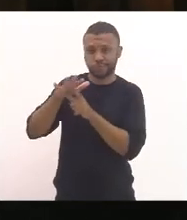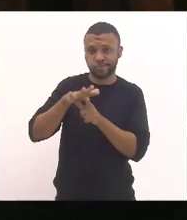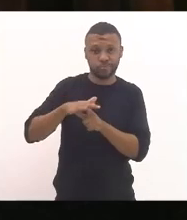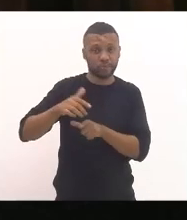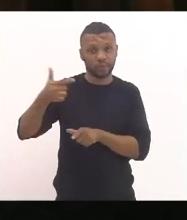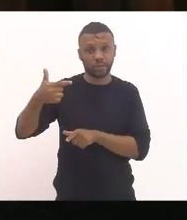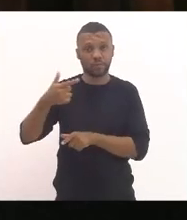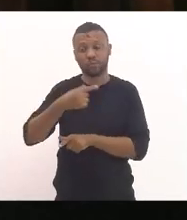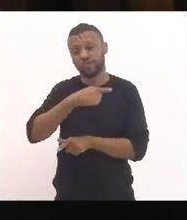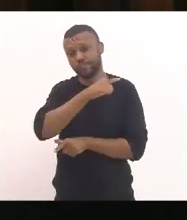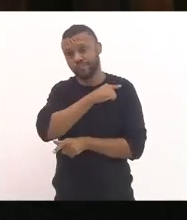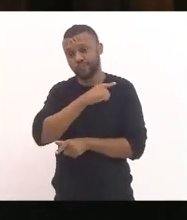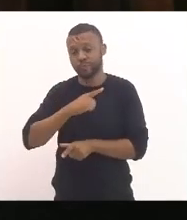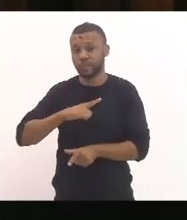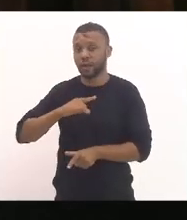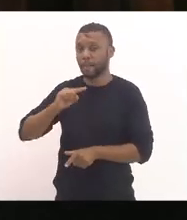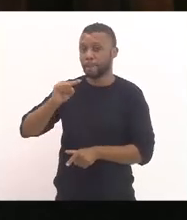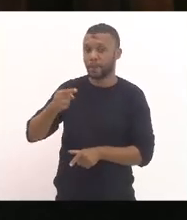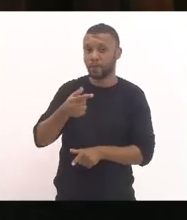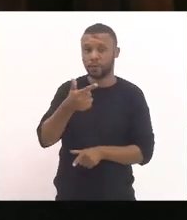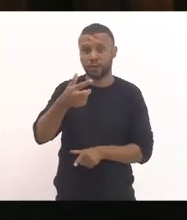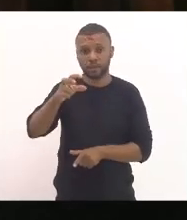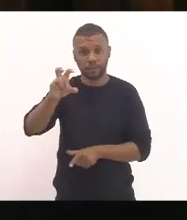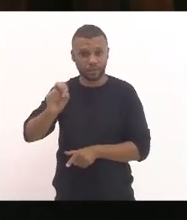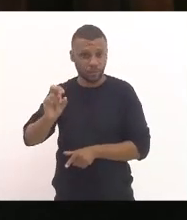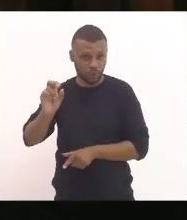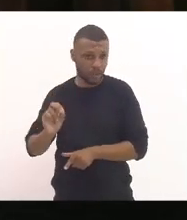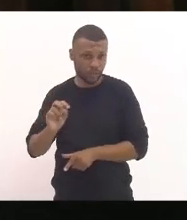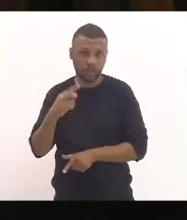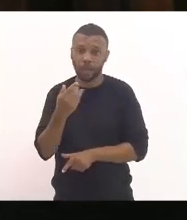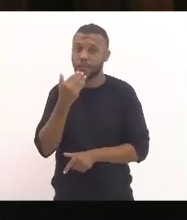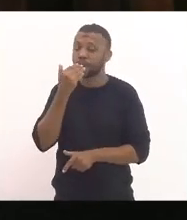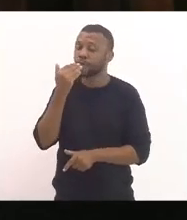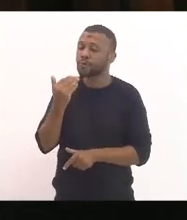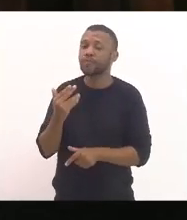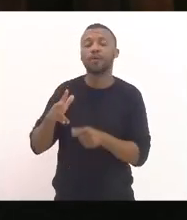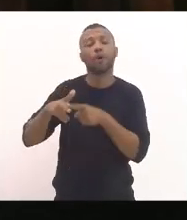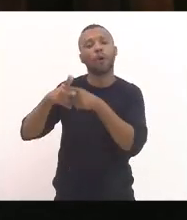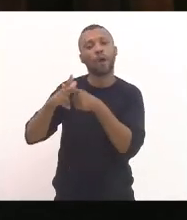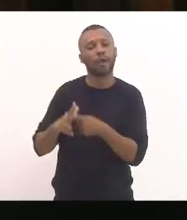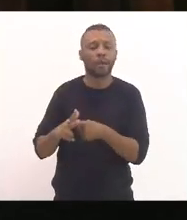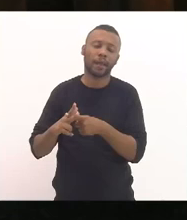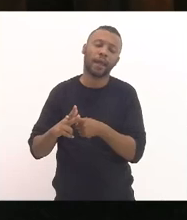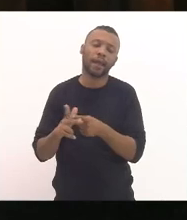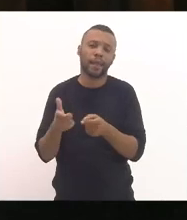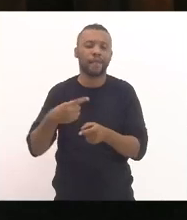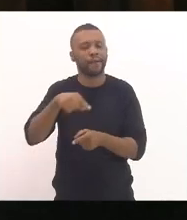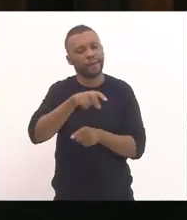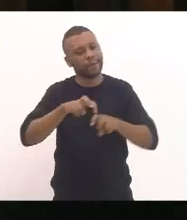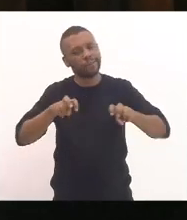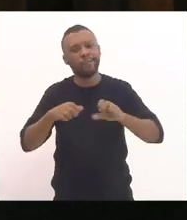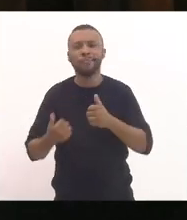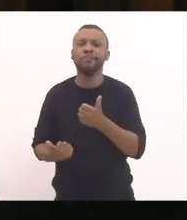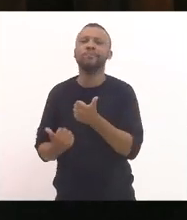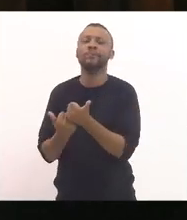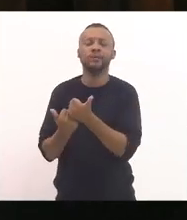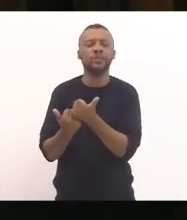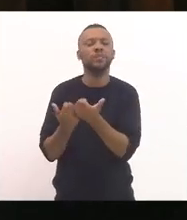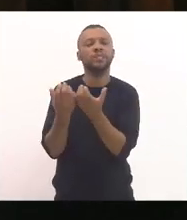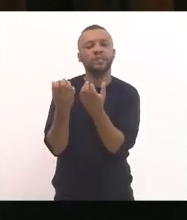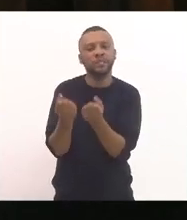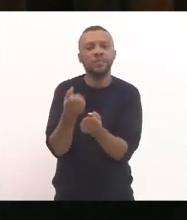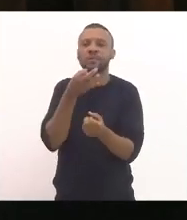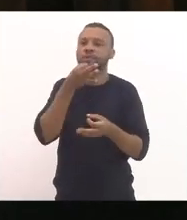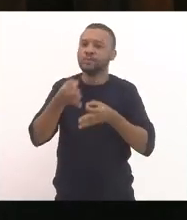exigência com 1.250 então nós queremos corrigir Pedimos que seja abraçado por essa mesa por esse